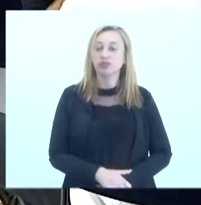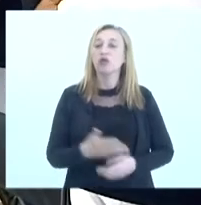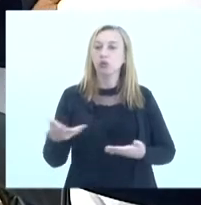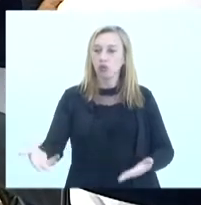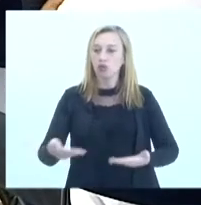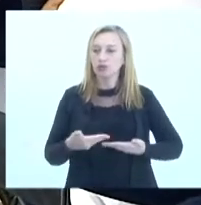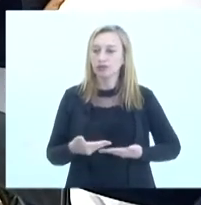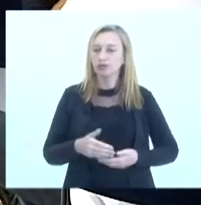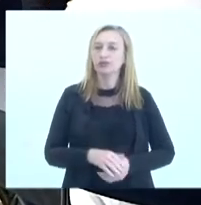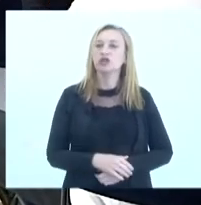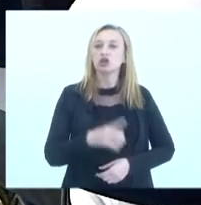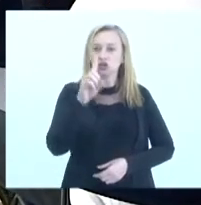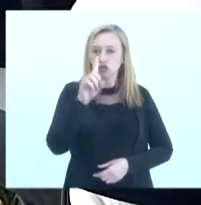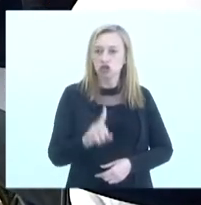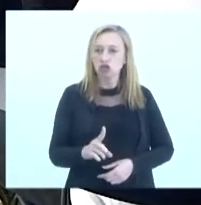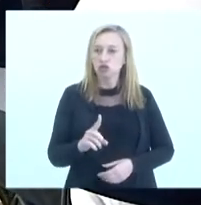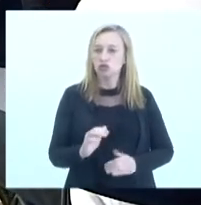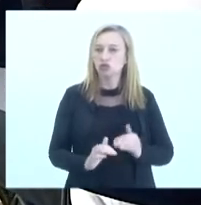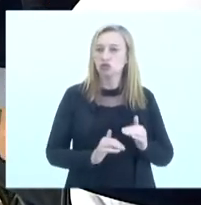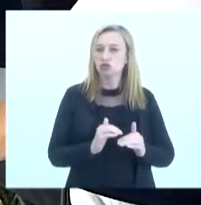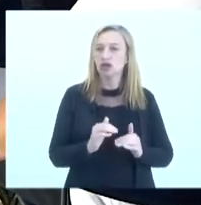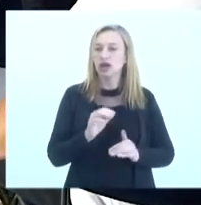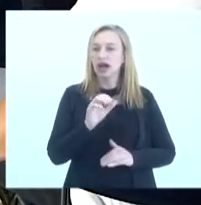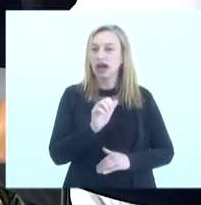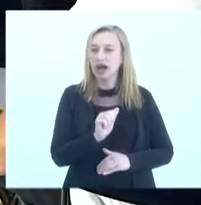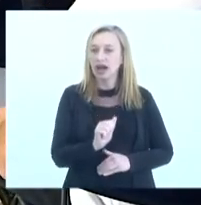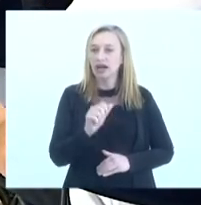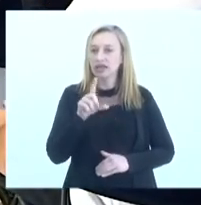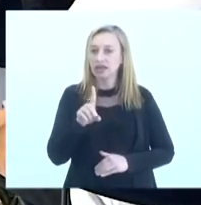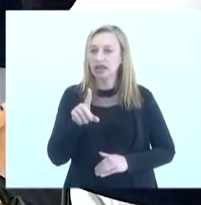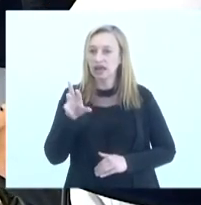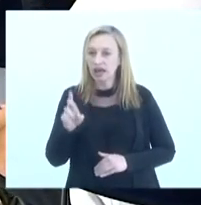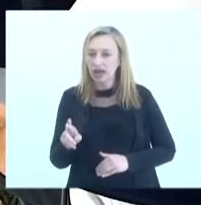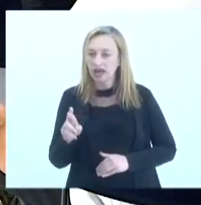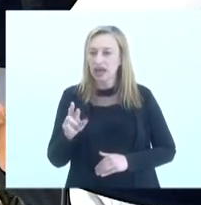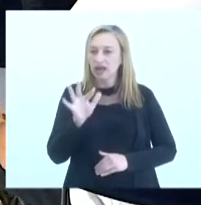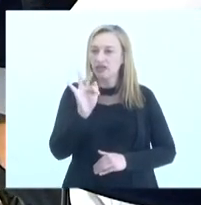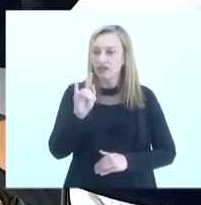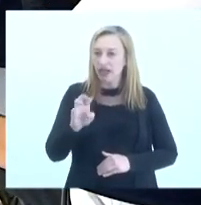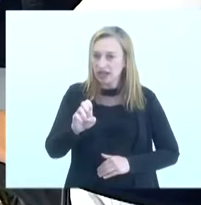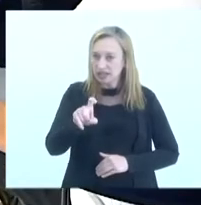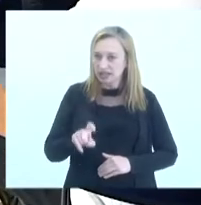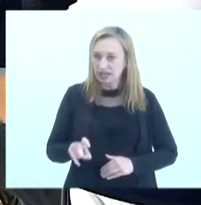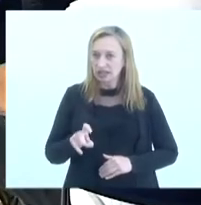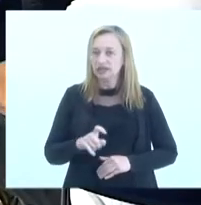Convido o diretor de mobilidade da ADR, Périx Aguiar, para fazer uso da palavra.